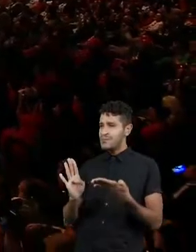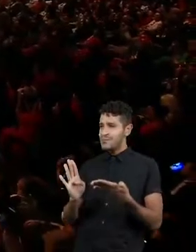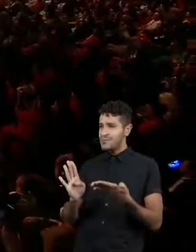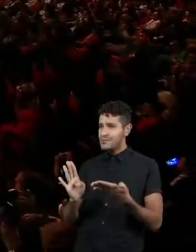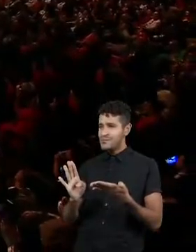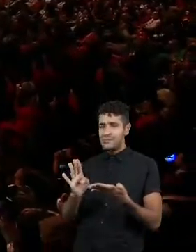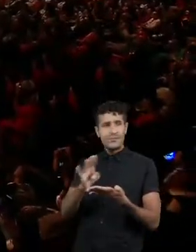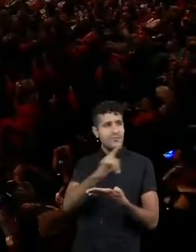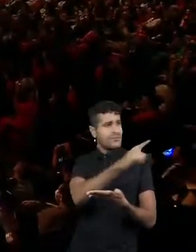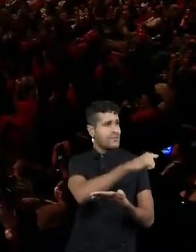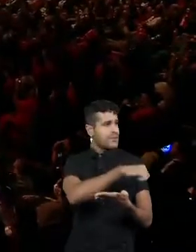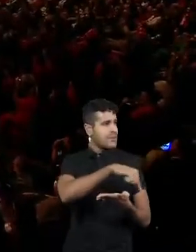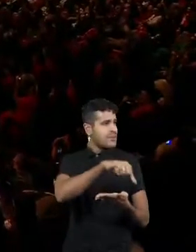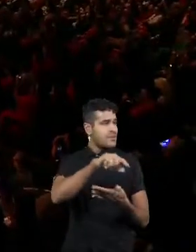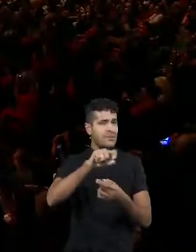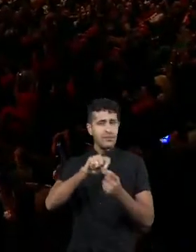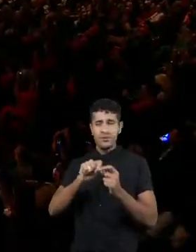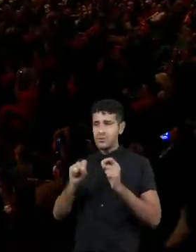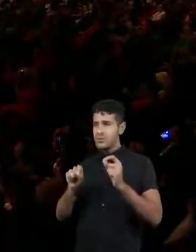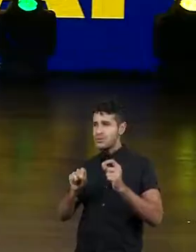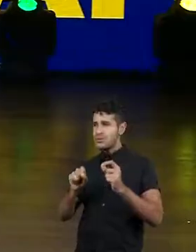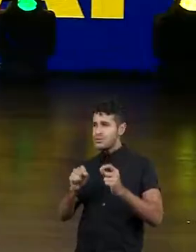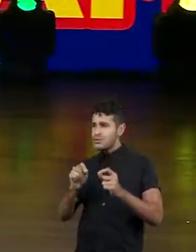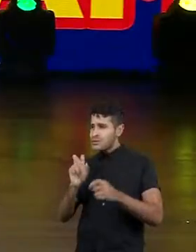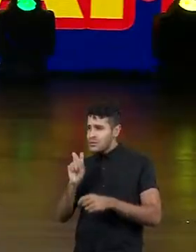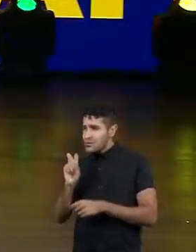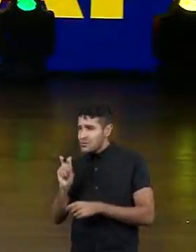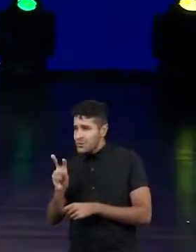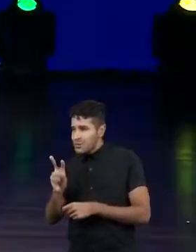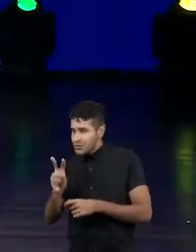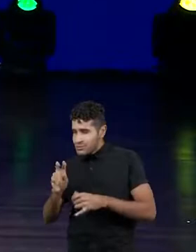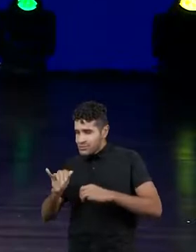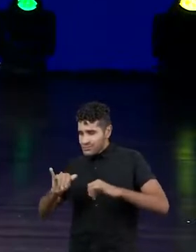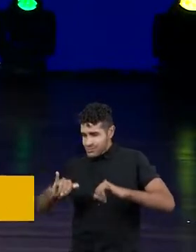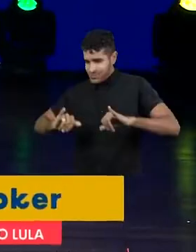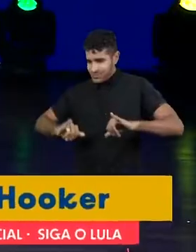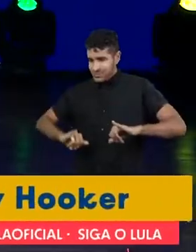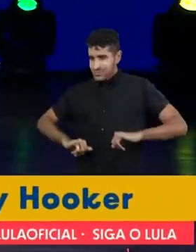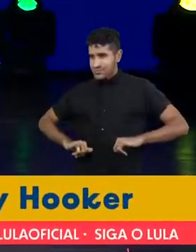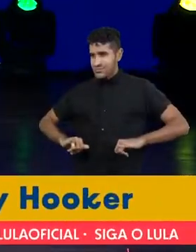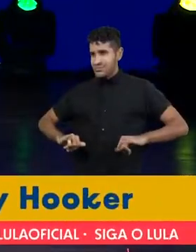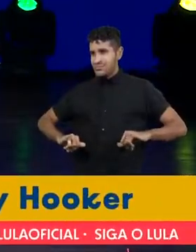sofrendo tanto por te ver assim.